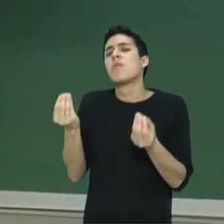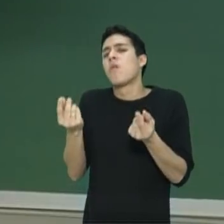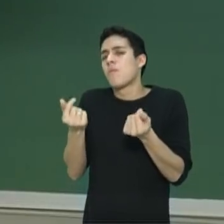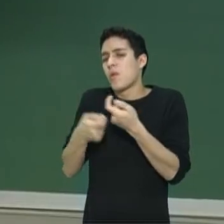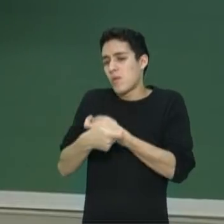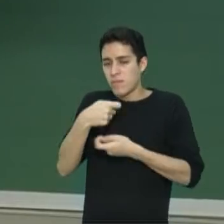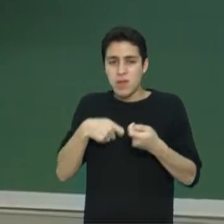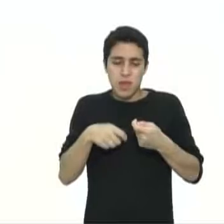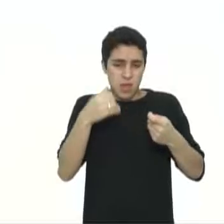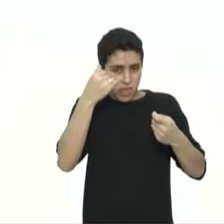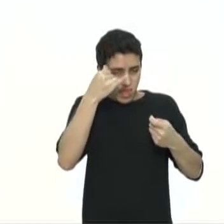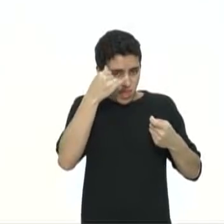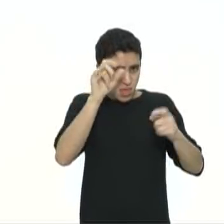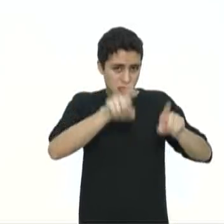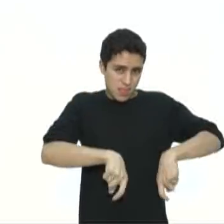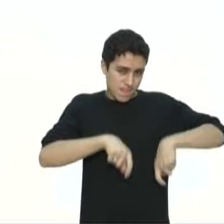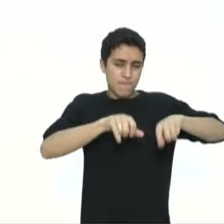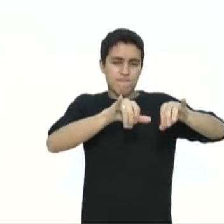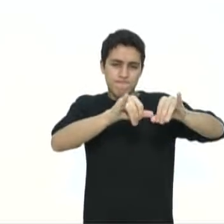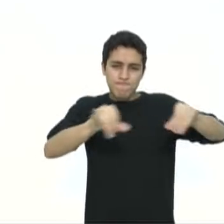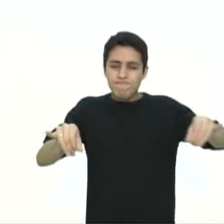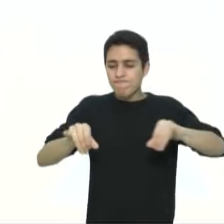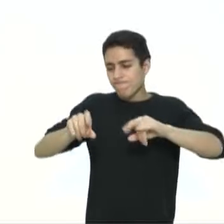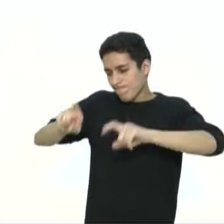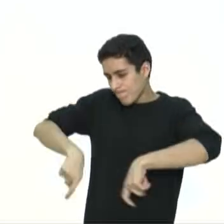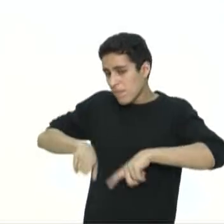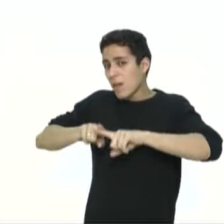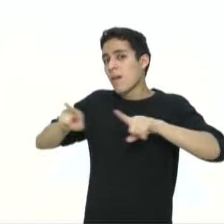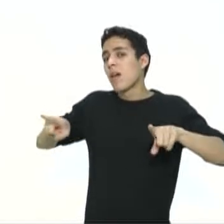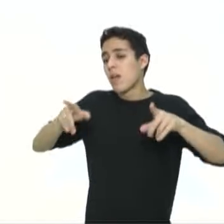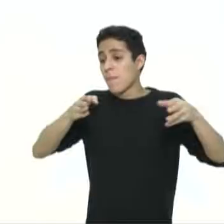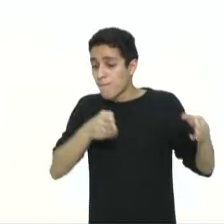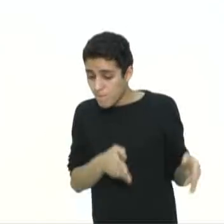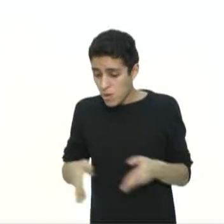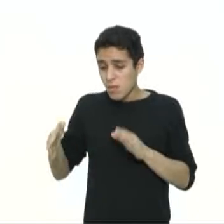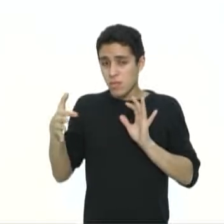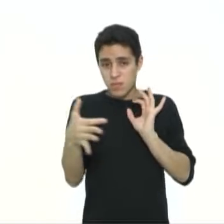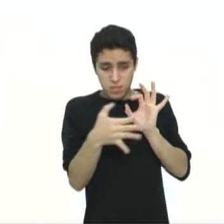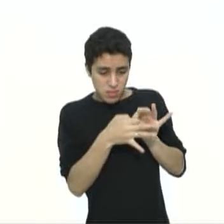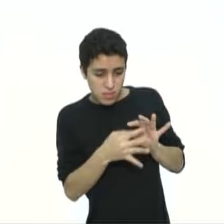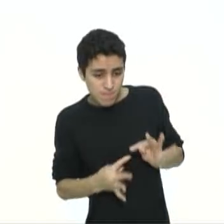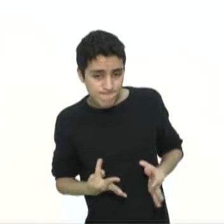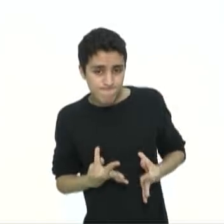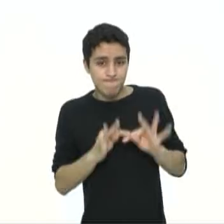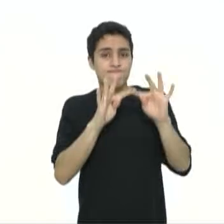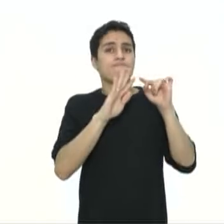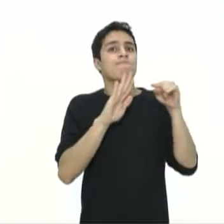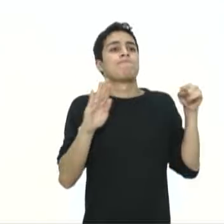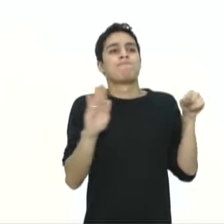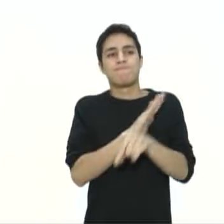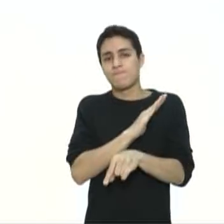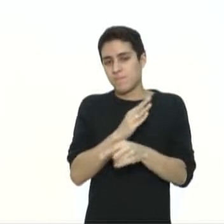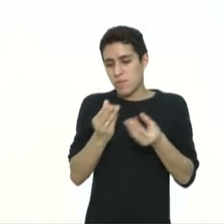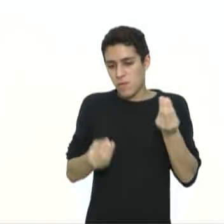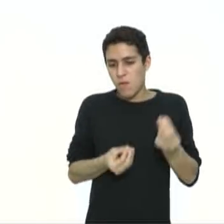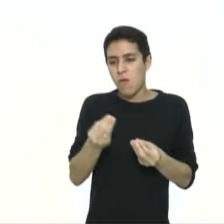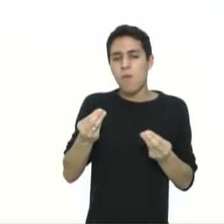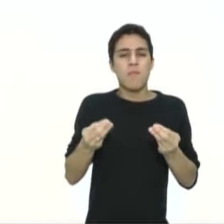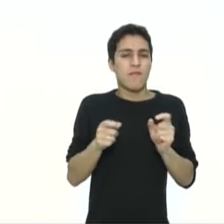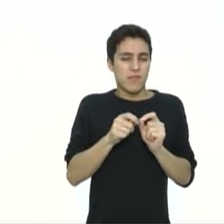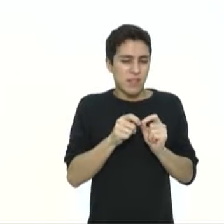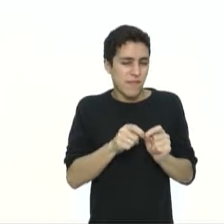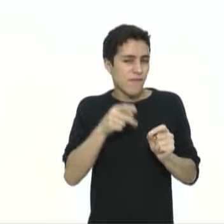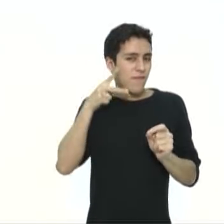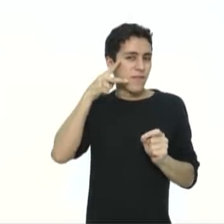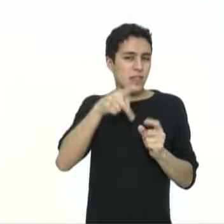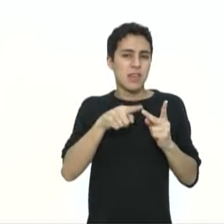na agricultura, porém, né, a produção faz uso de tecnologia de ponta na fabricação de bebidas, do vinho,